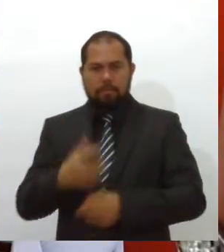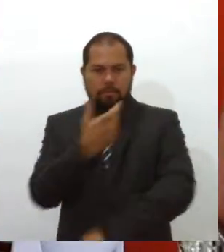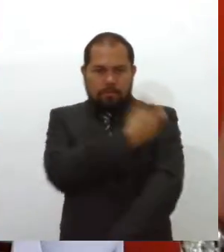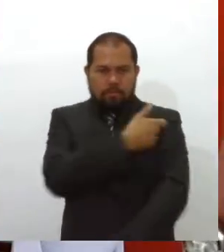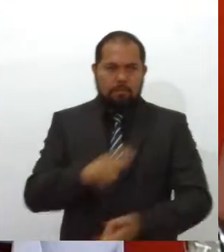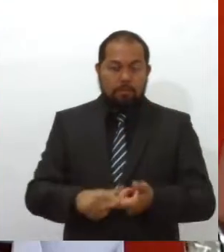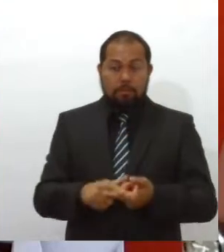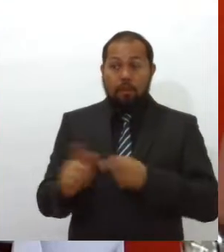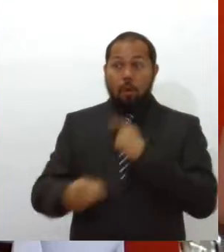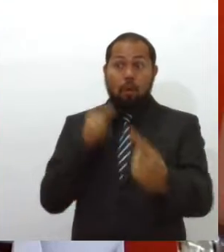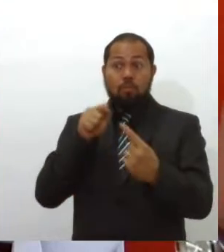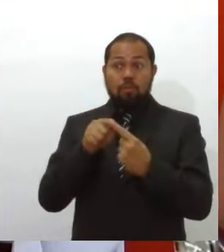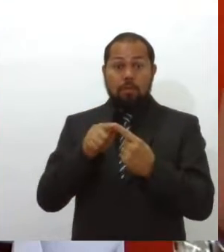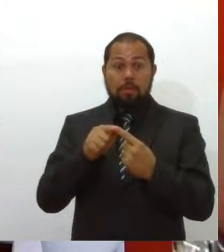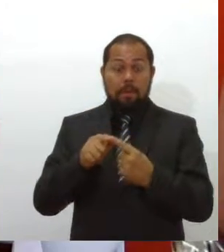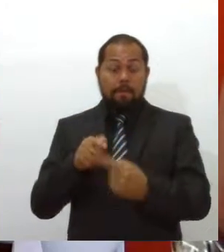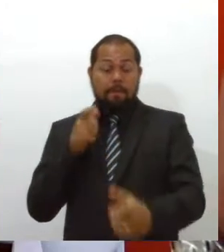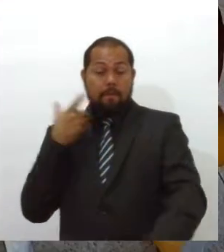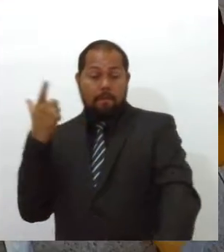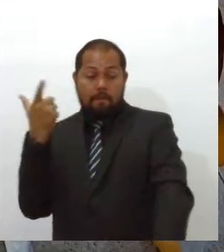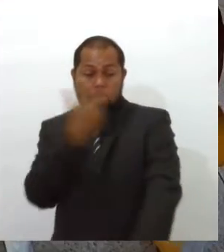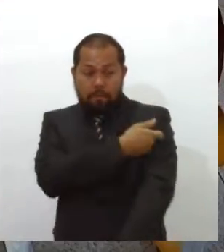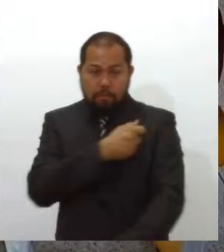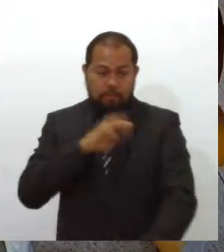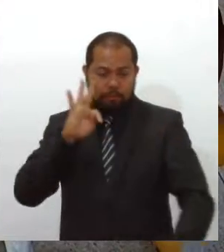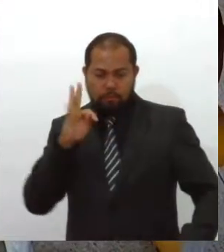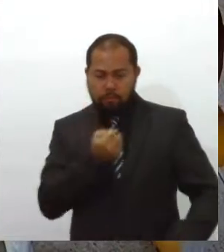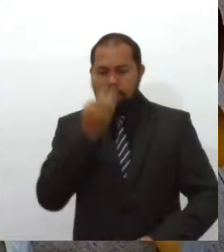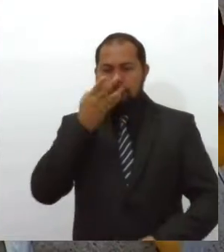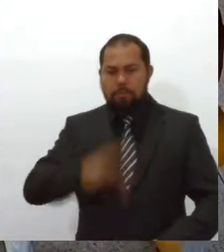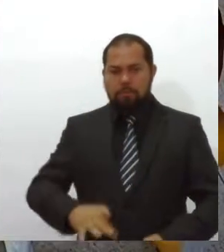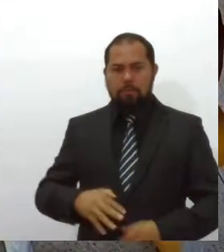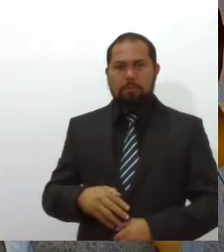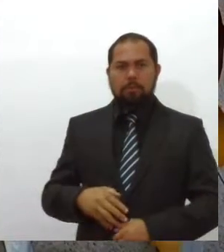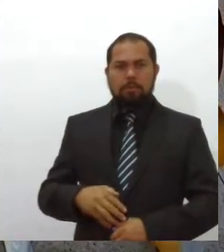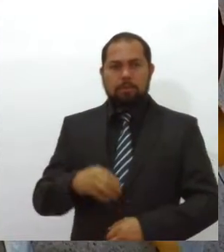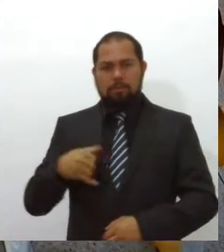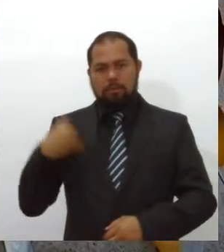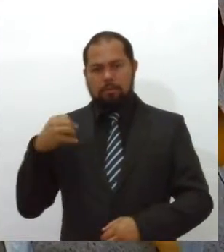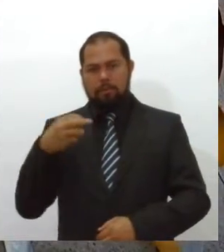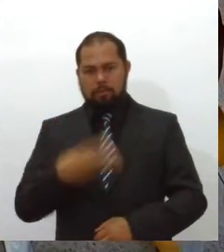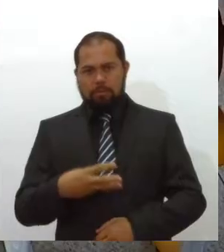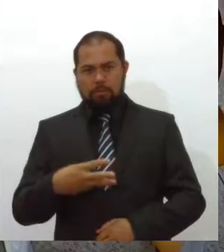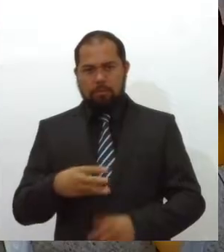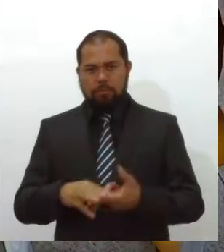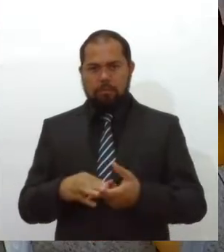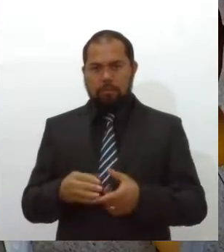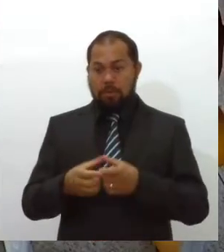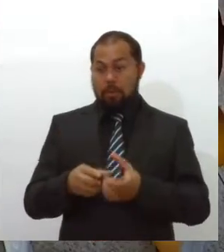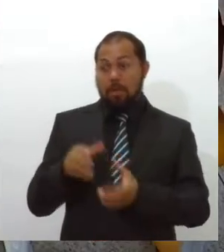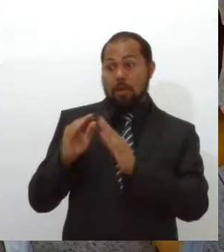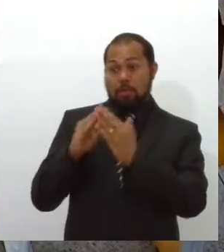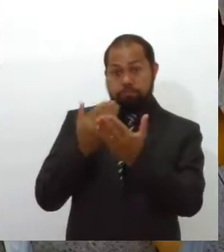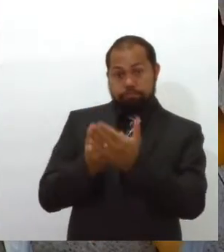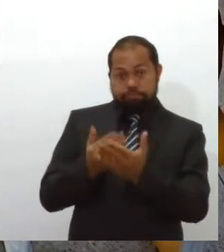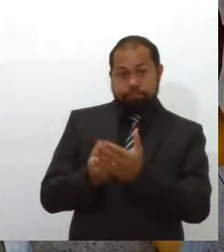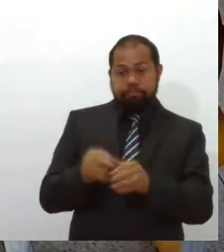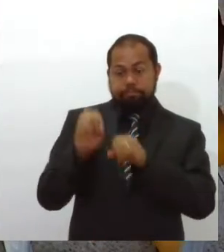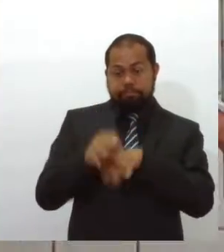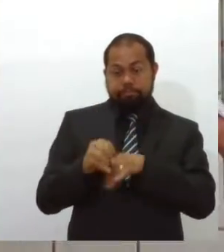crianças da faixa etária dos 3 anos de idade lotadas nas 16 unidades do ensino infantil do município